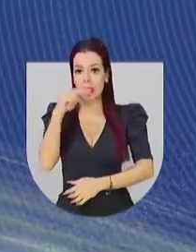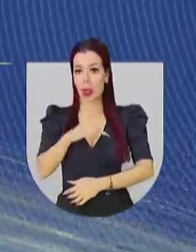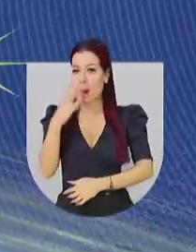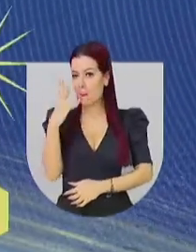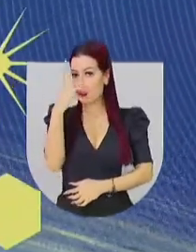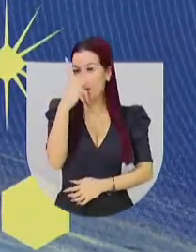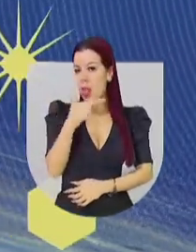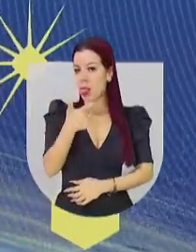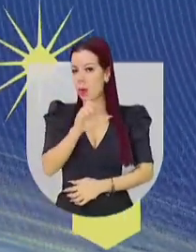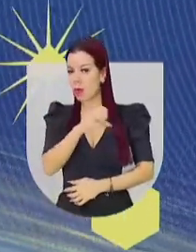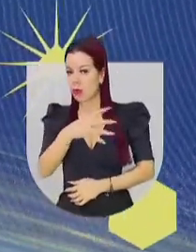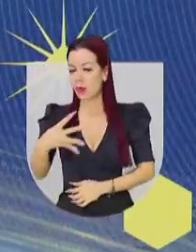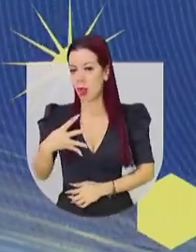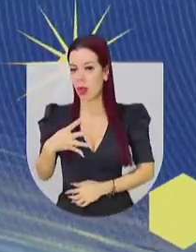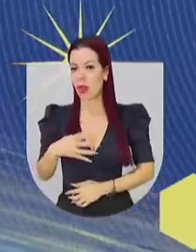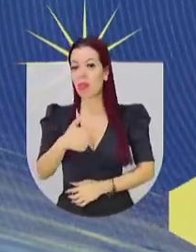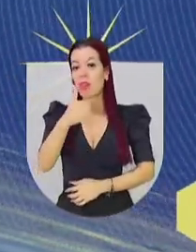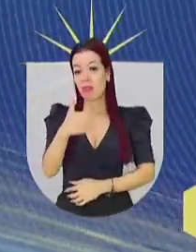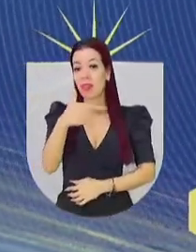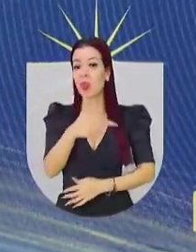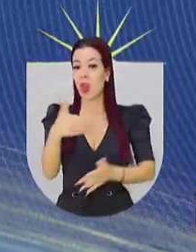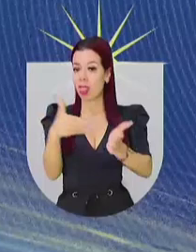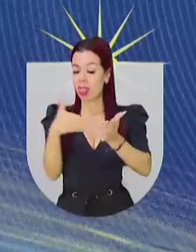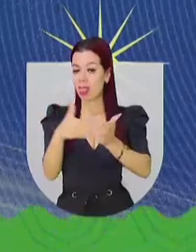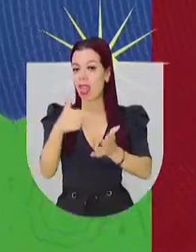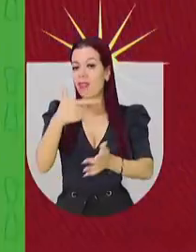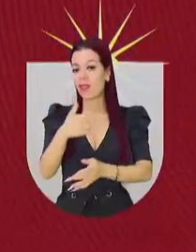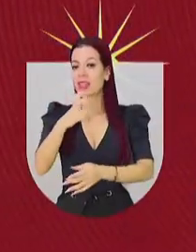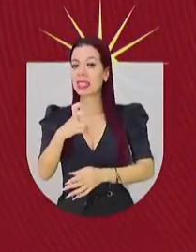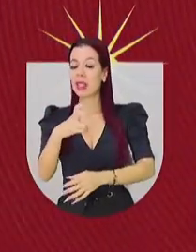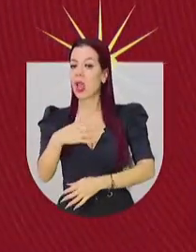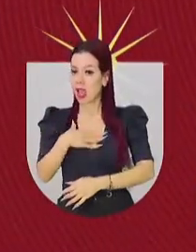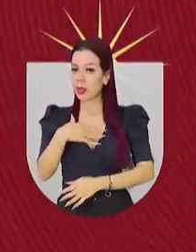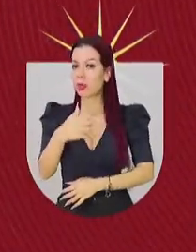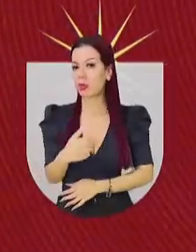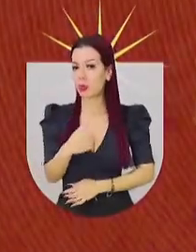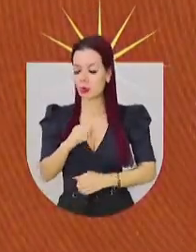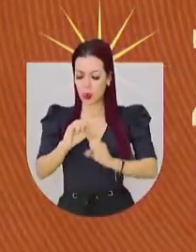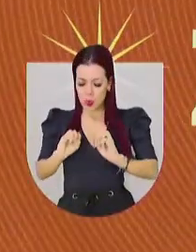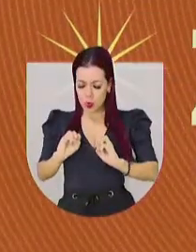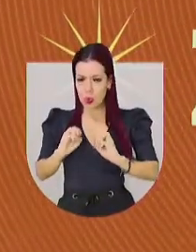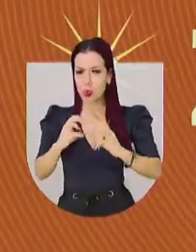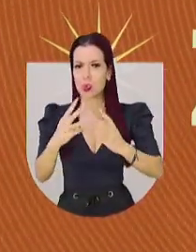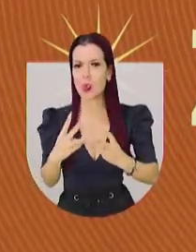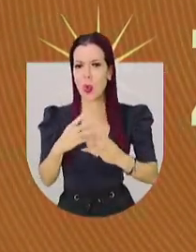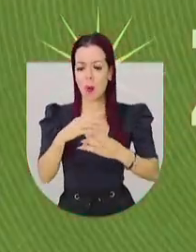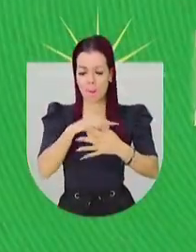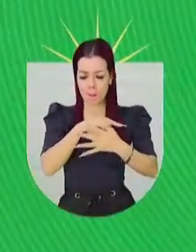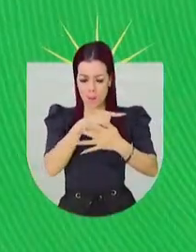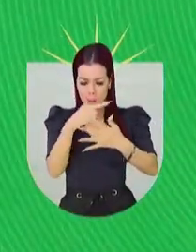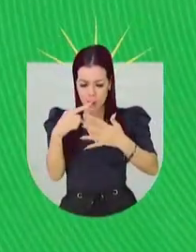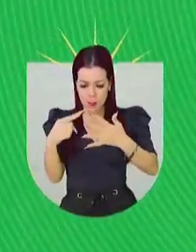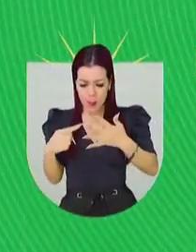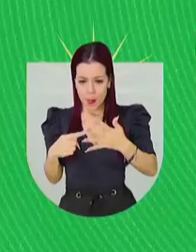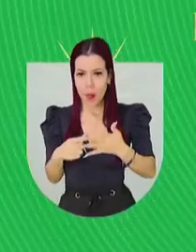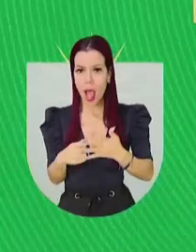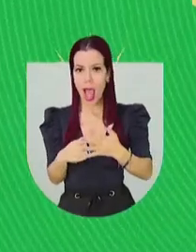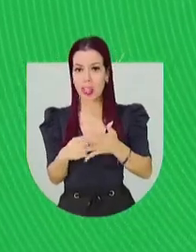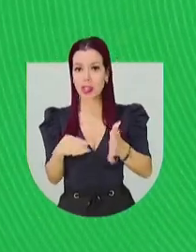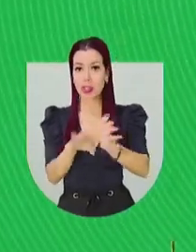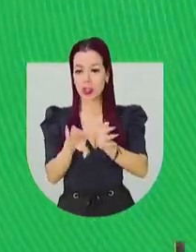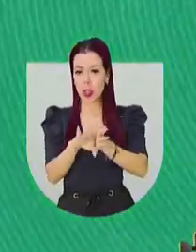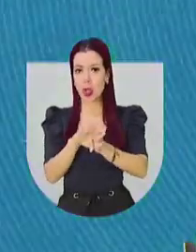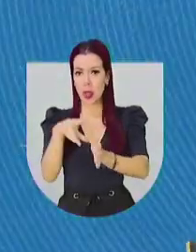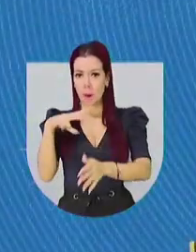Bonito 2024, de 21 a 25 de agosto. Shows com Alexandre Pires, Zé Ramalho, Norberto Cruz, direto